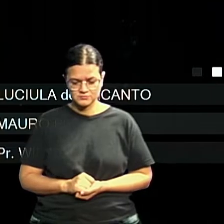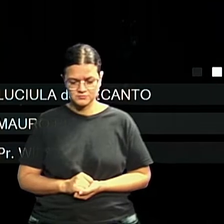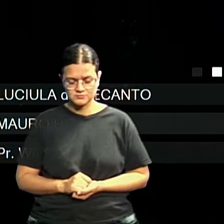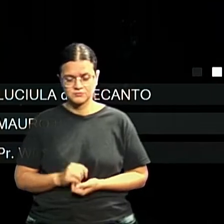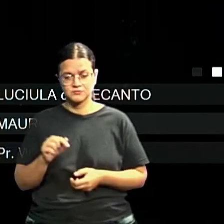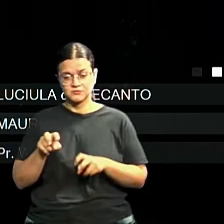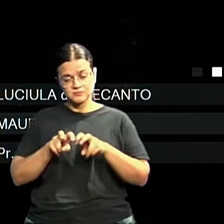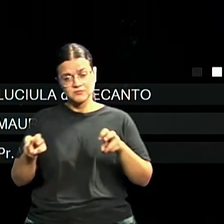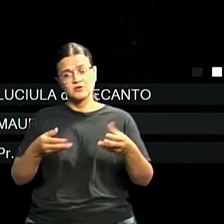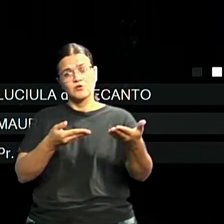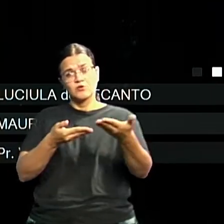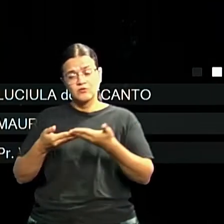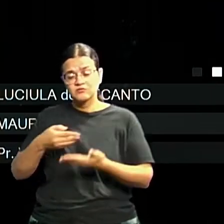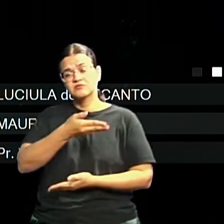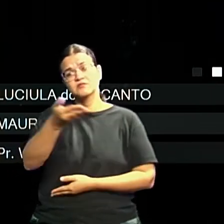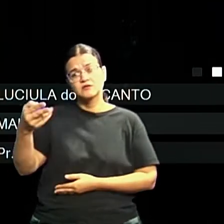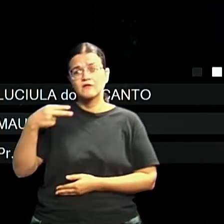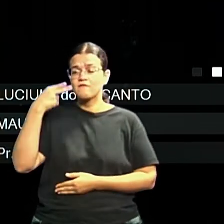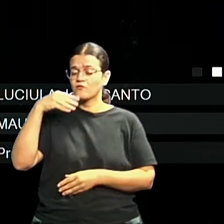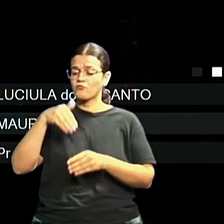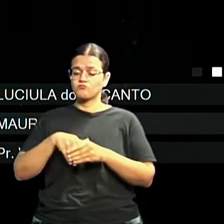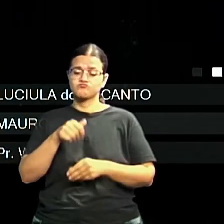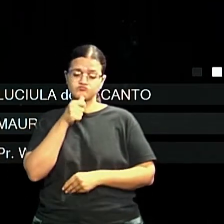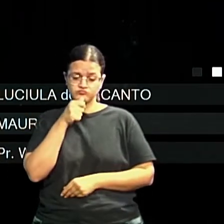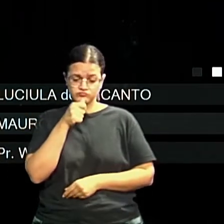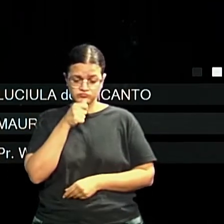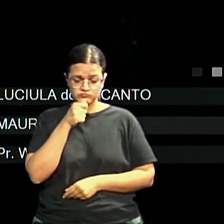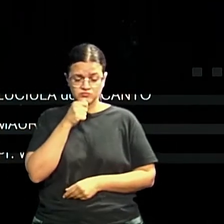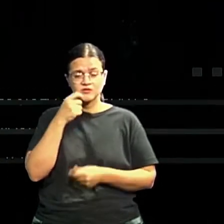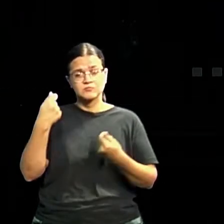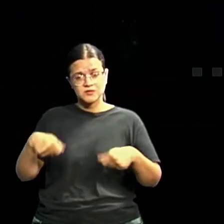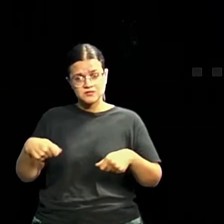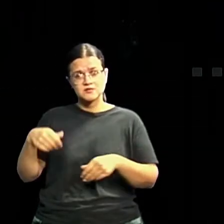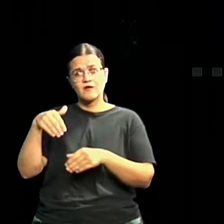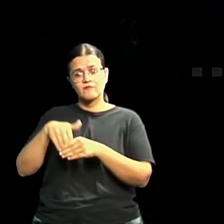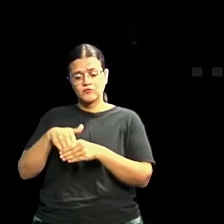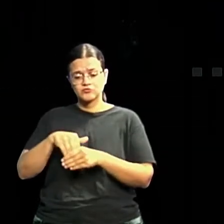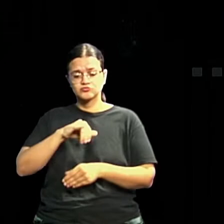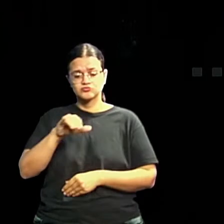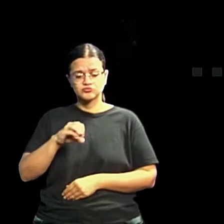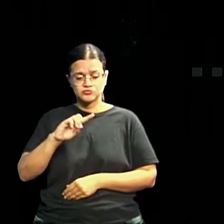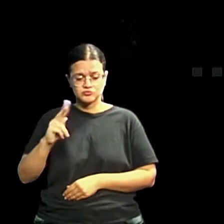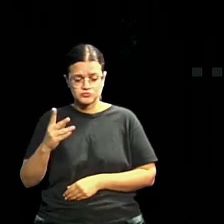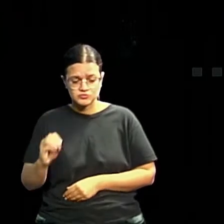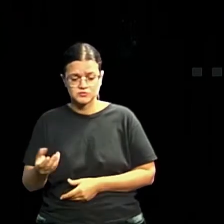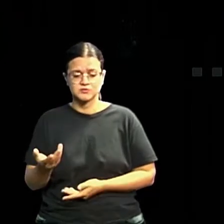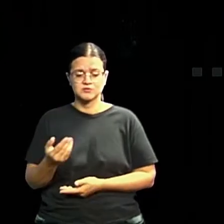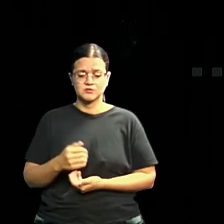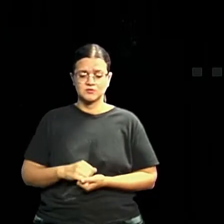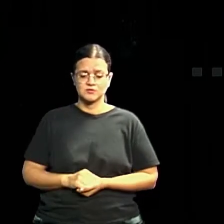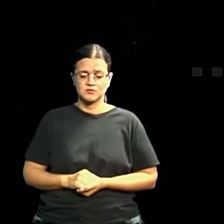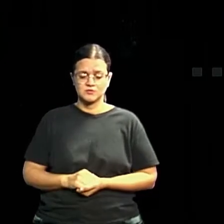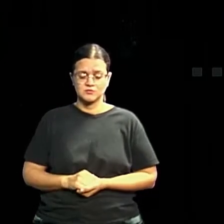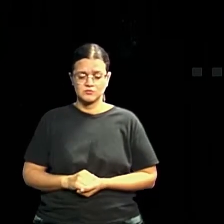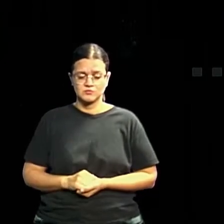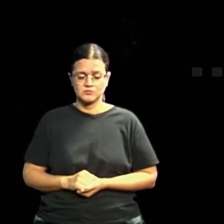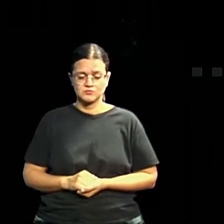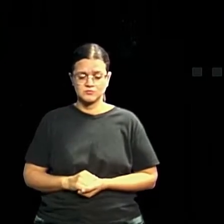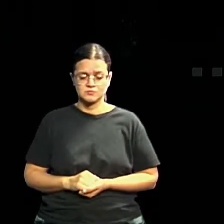A mesa convida os vereadores que não votaram ainda para votar. João Zé Guimarães, se não votou.